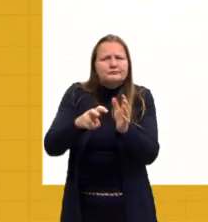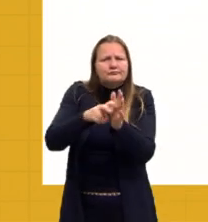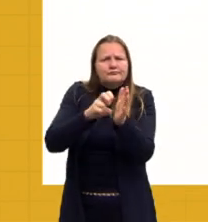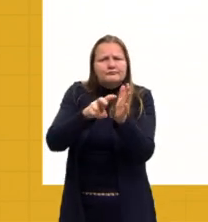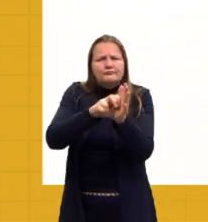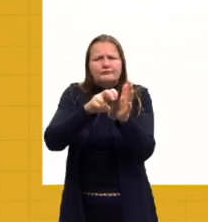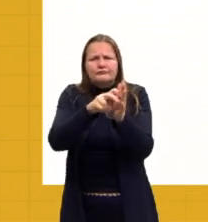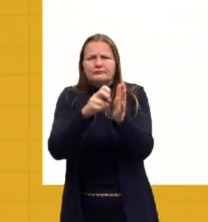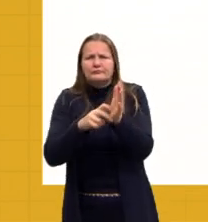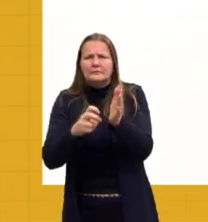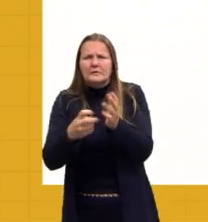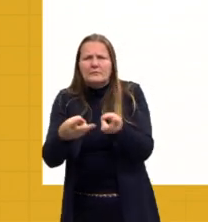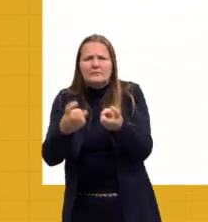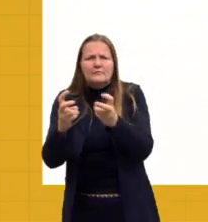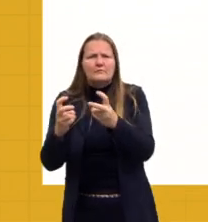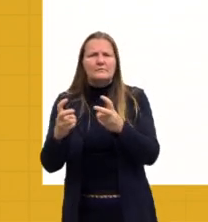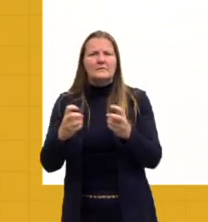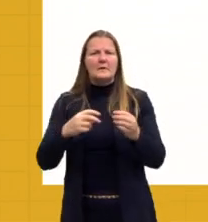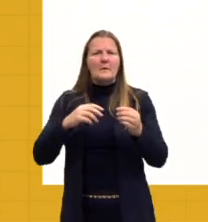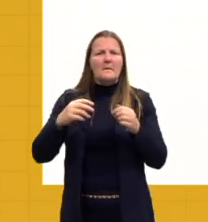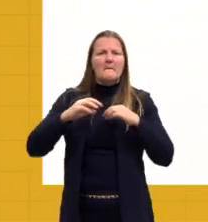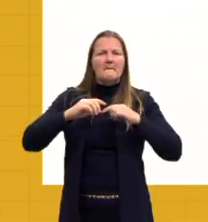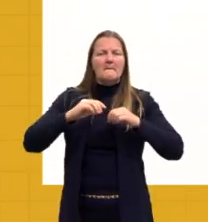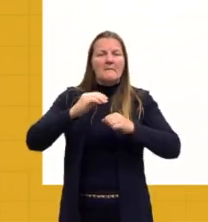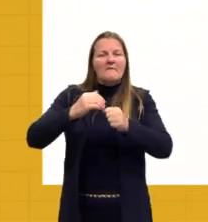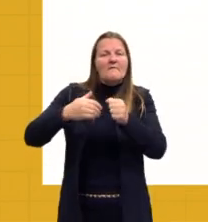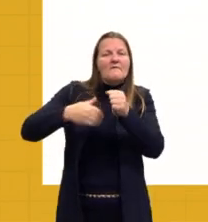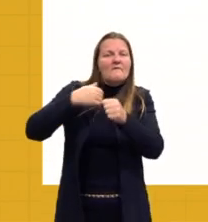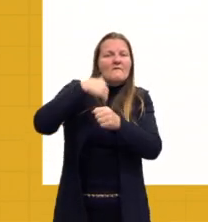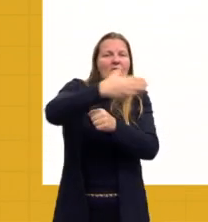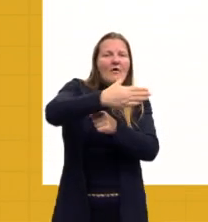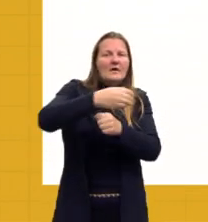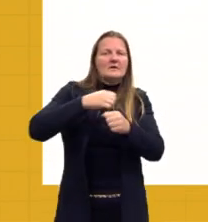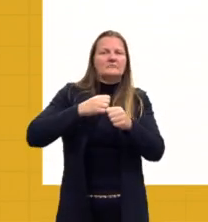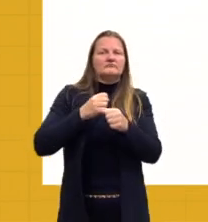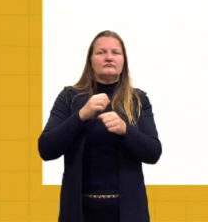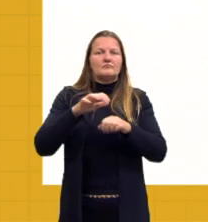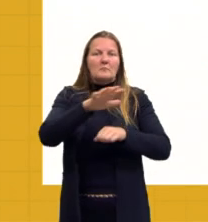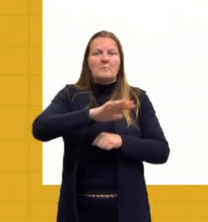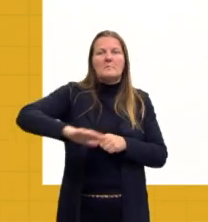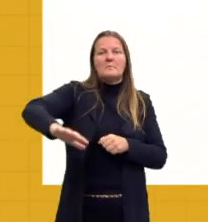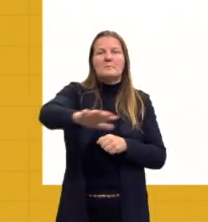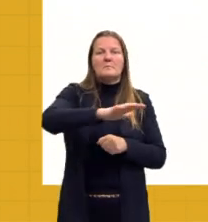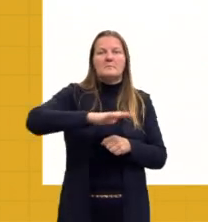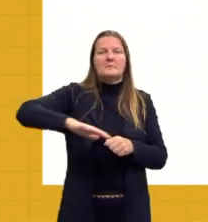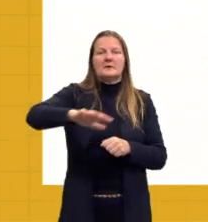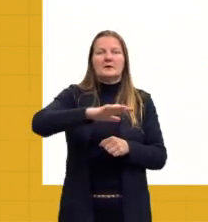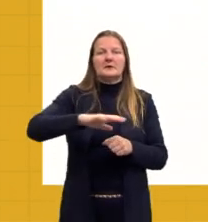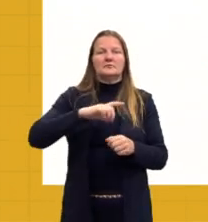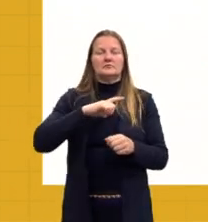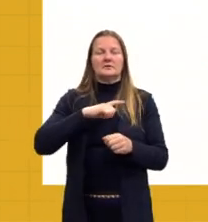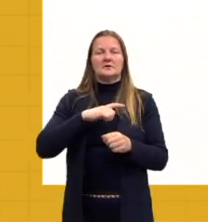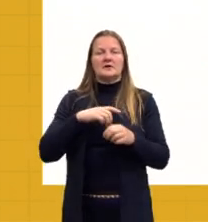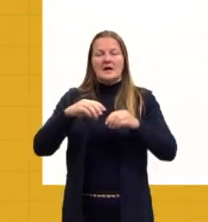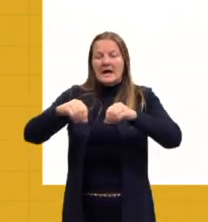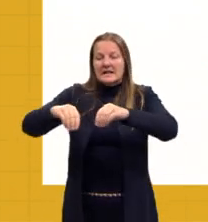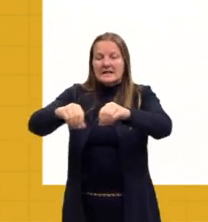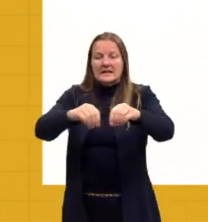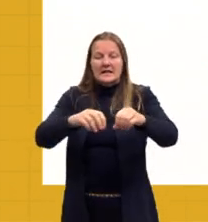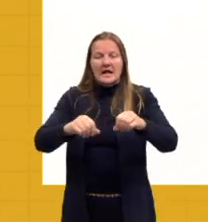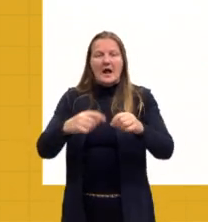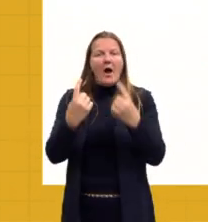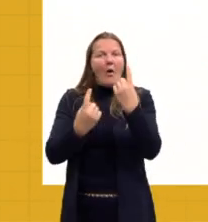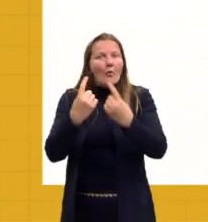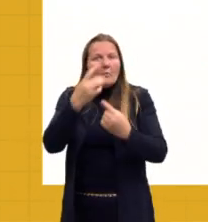setor é de voltado para o mercado externo né E aí nós temos uma alta concentração fundiária isso quer dizer